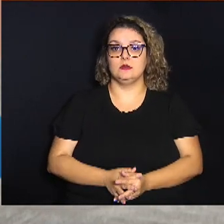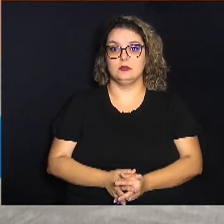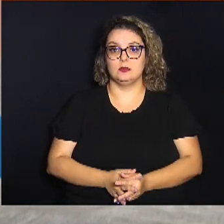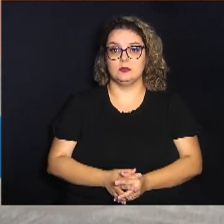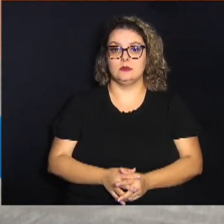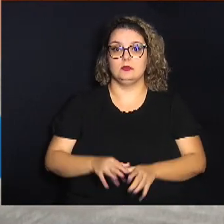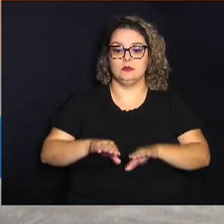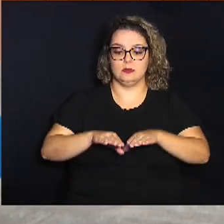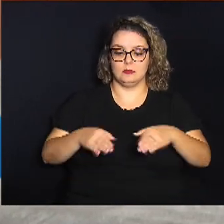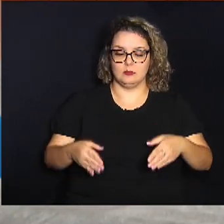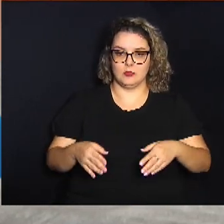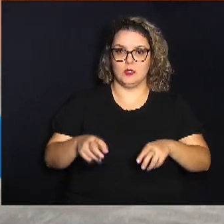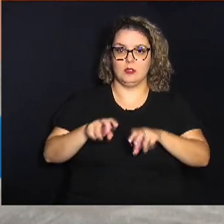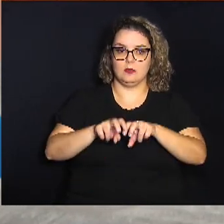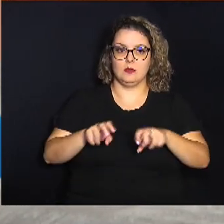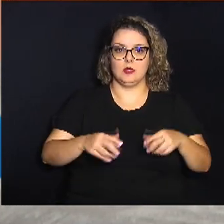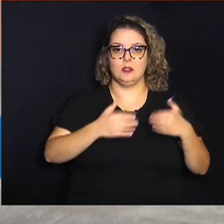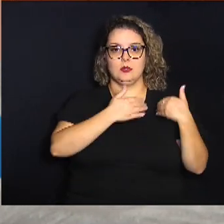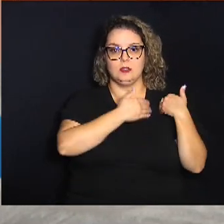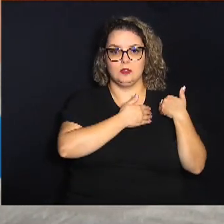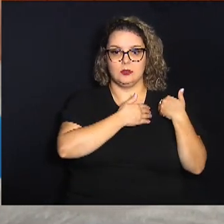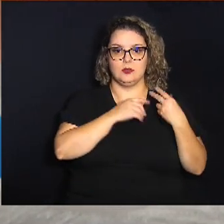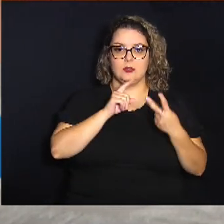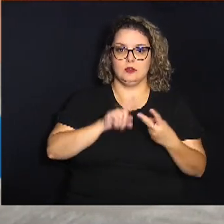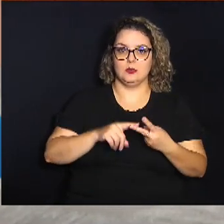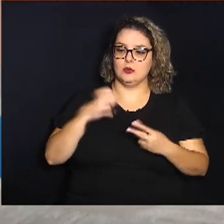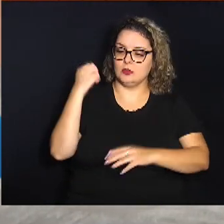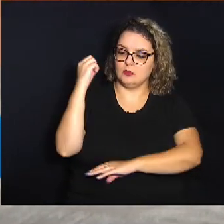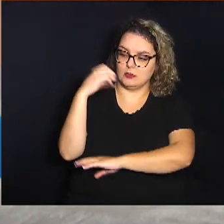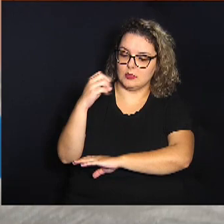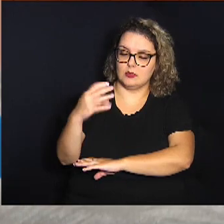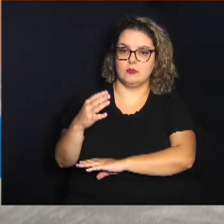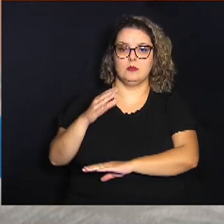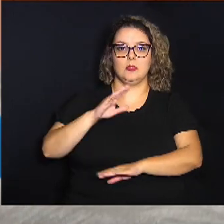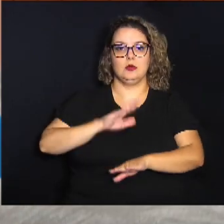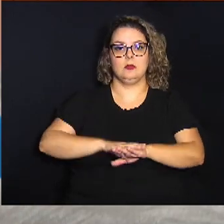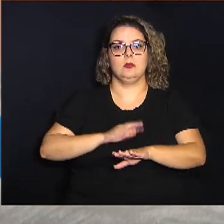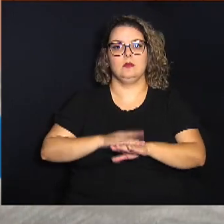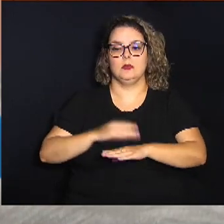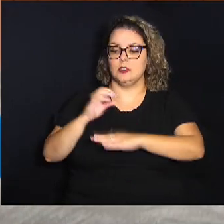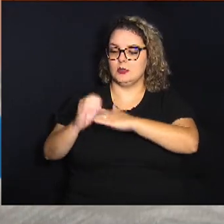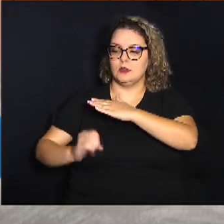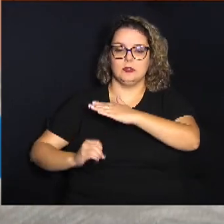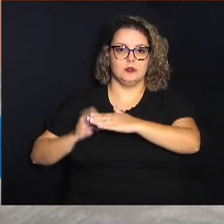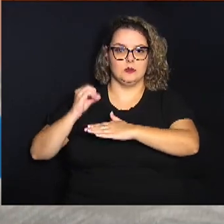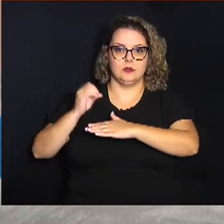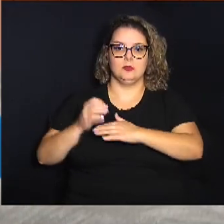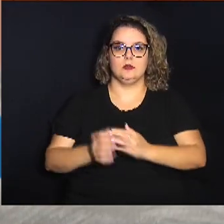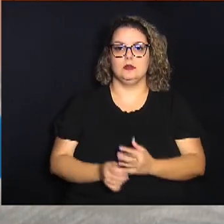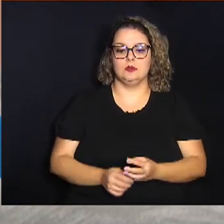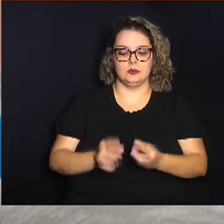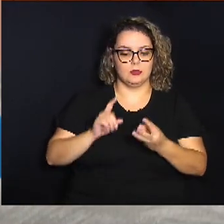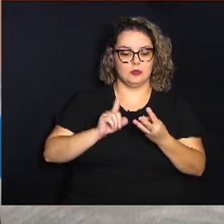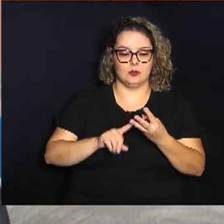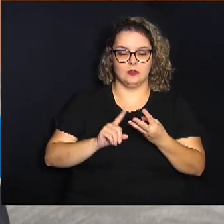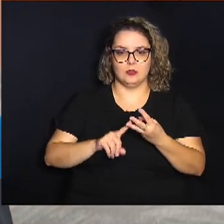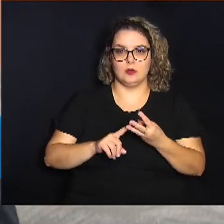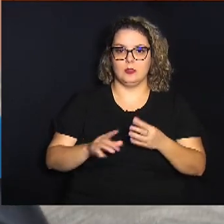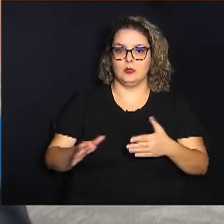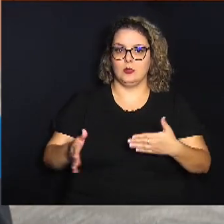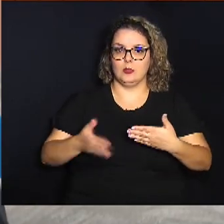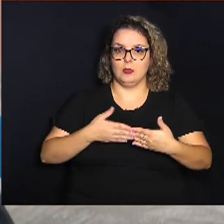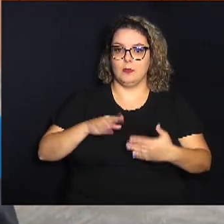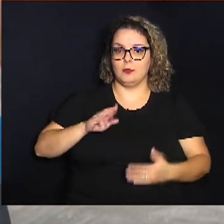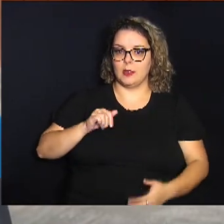bancos para os tutores sentarem, iluminação para funcionar 24 horas. Os portões são tipo baia,